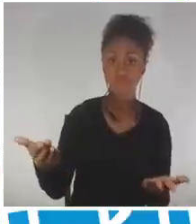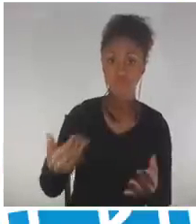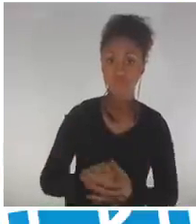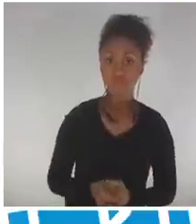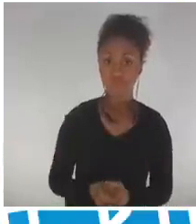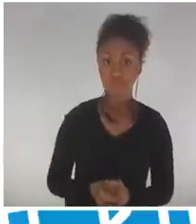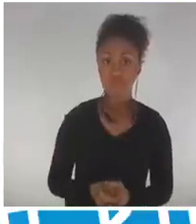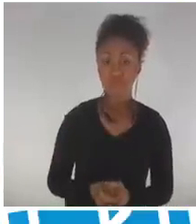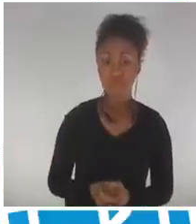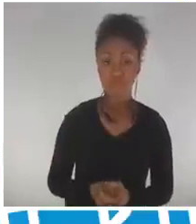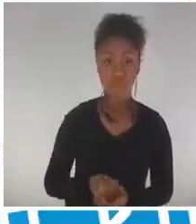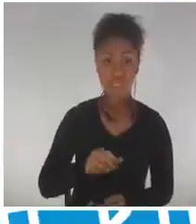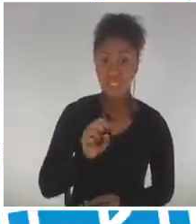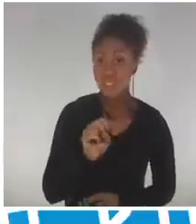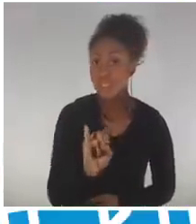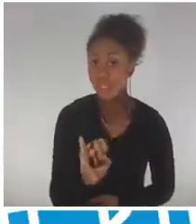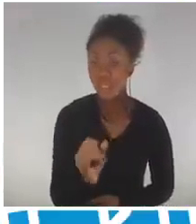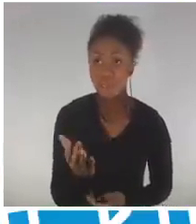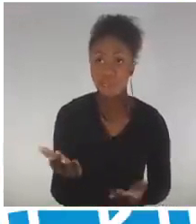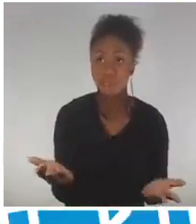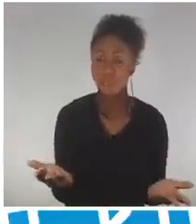ter uma